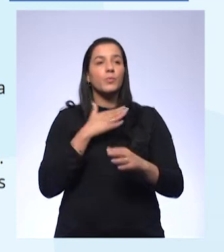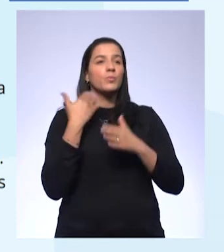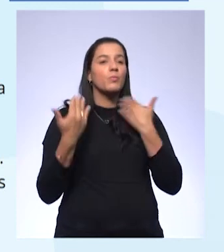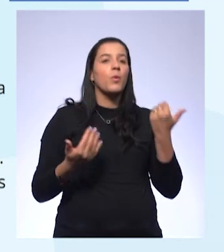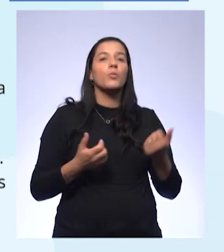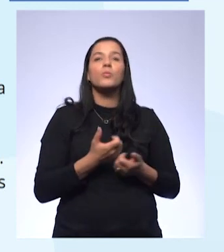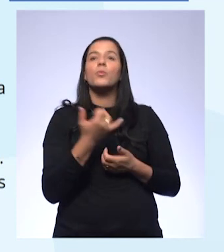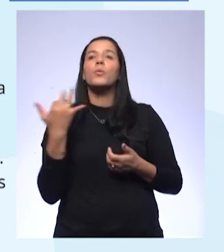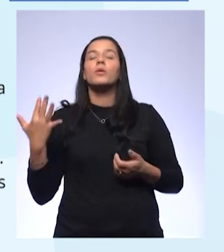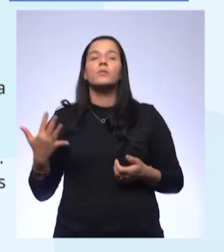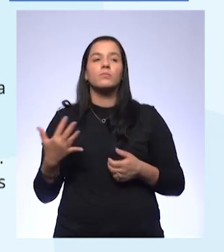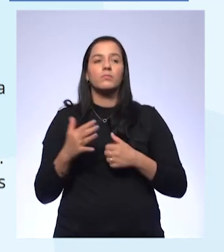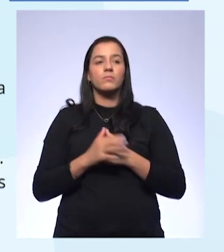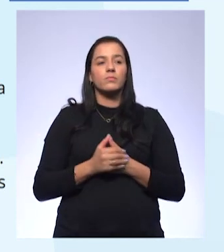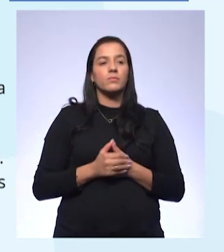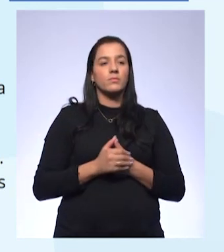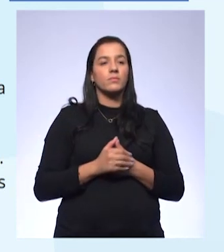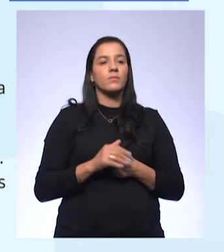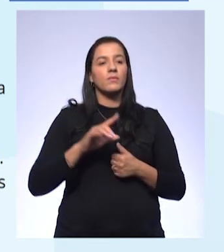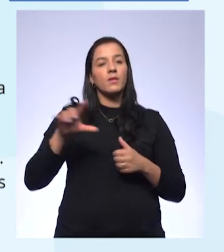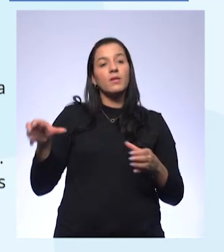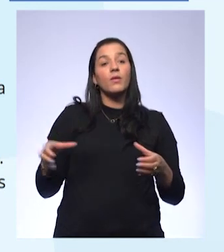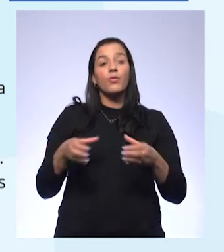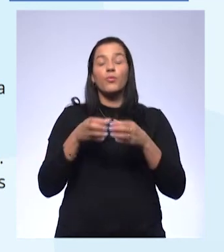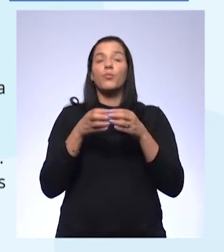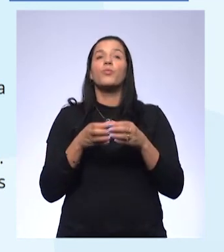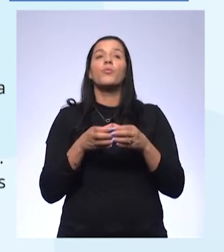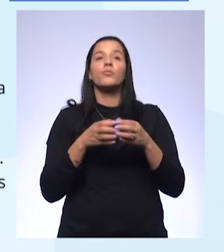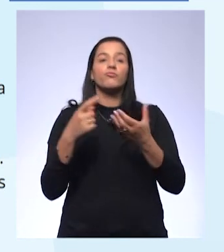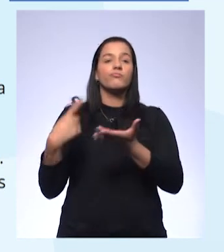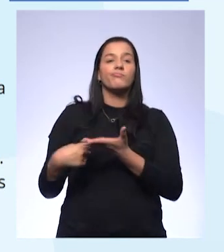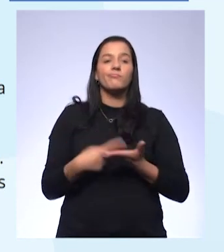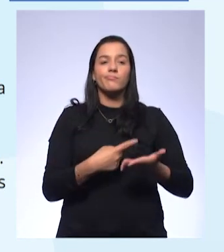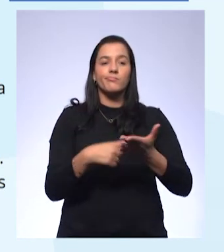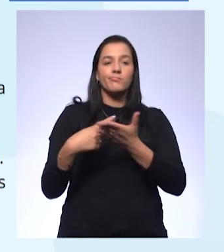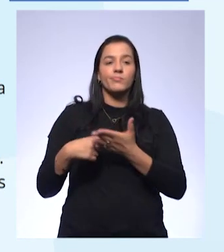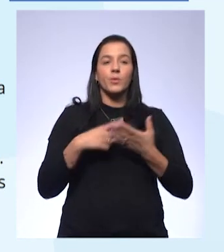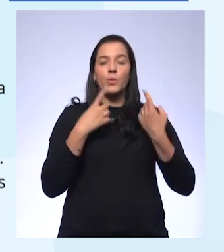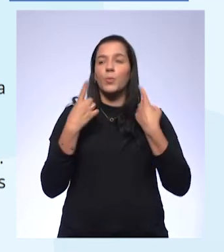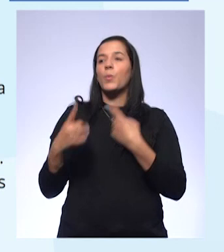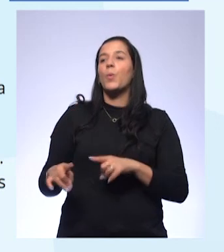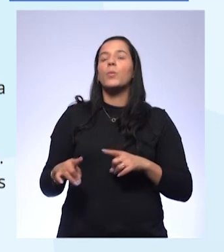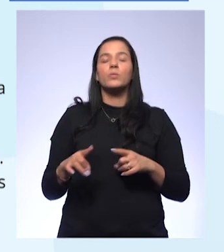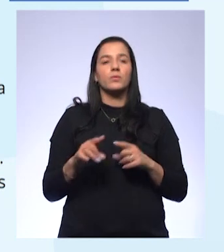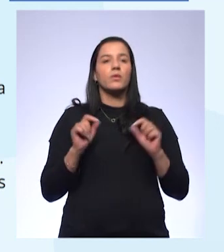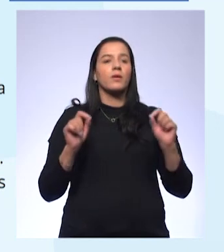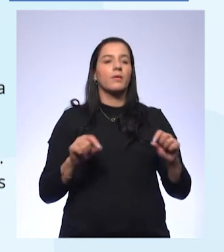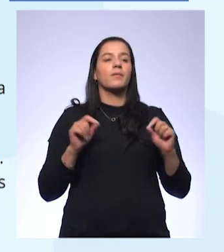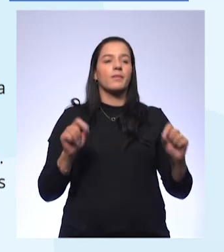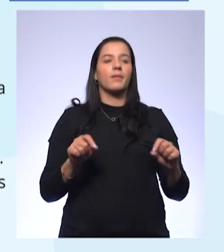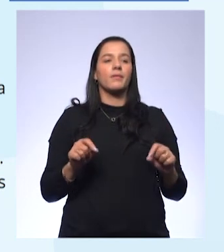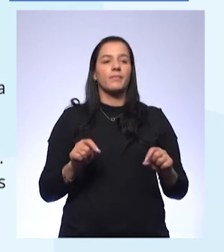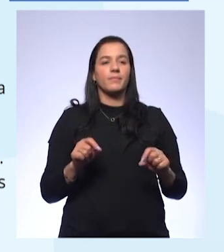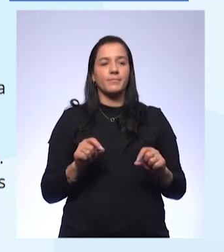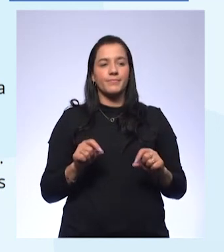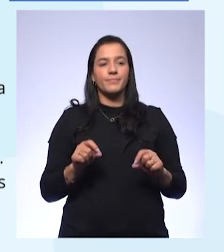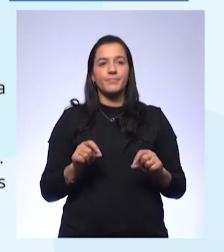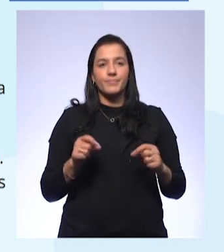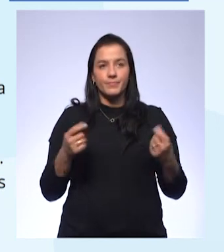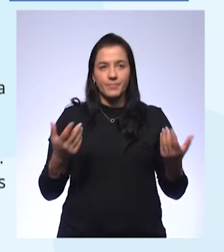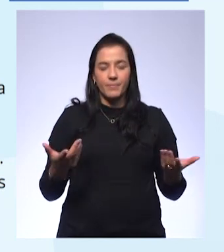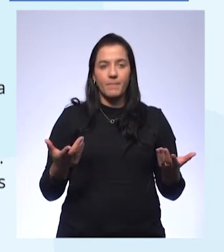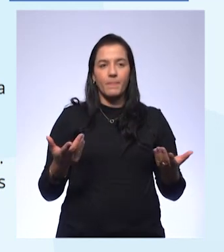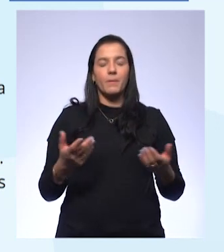saldo. Grupos de resistência, ou seja, formas de resistência aos regimes militares que ocorreram, né, tanto a resistência armada